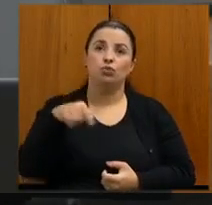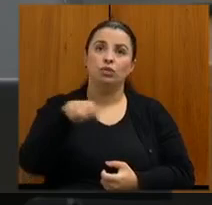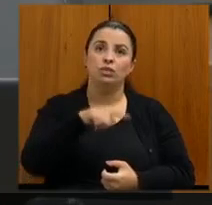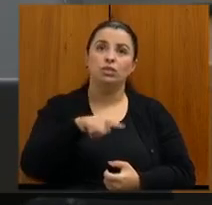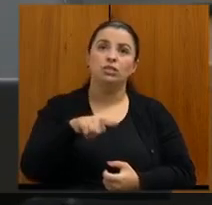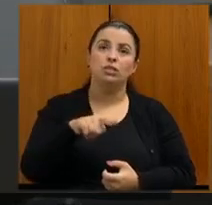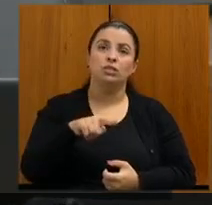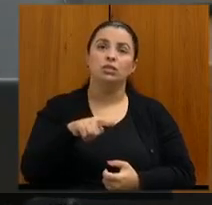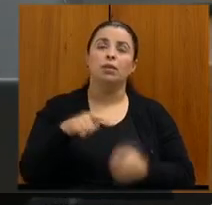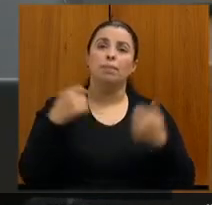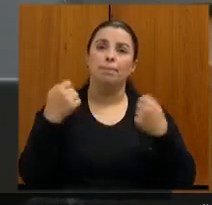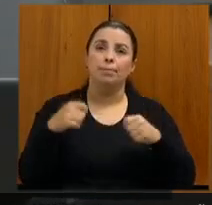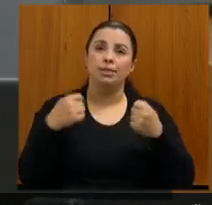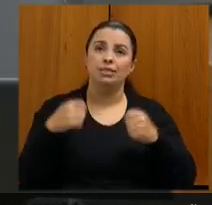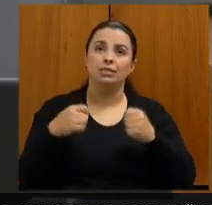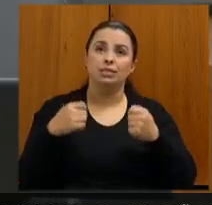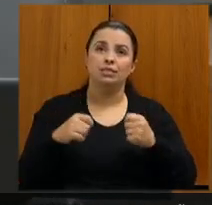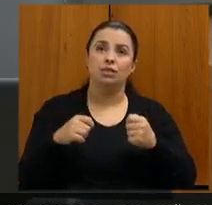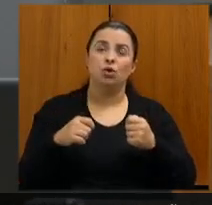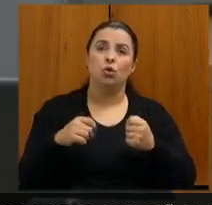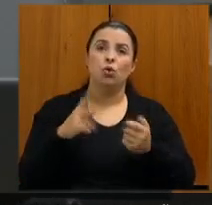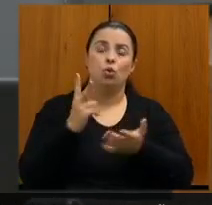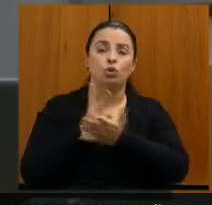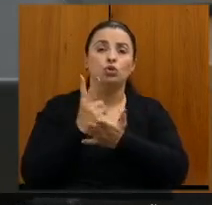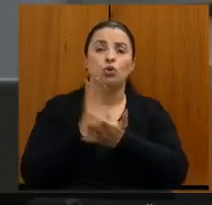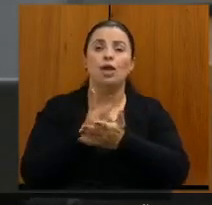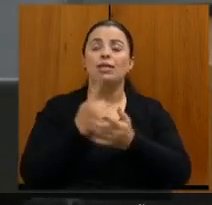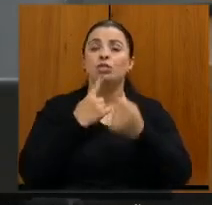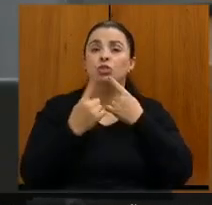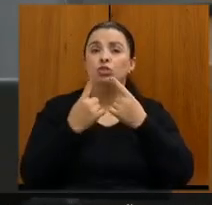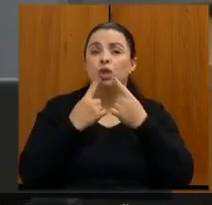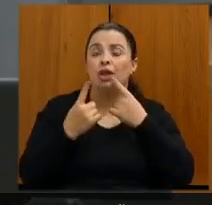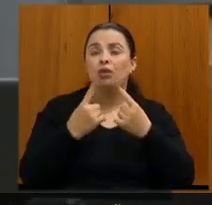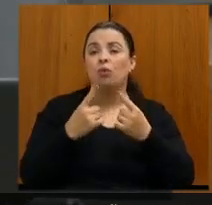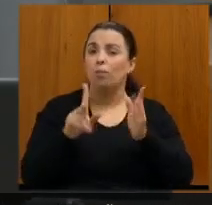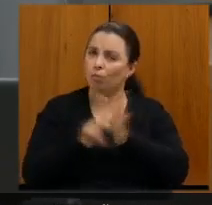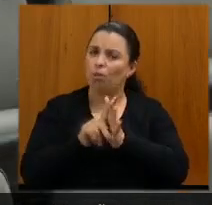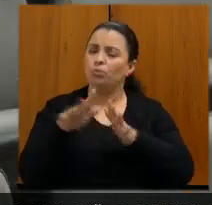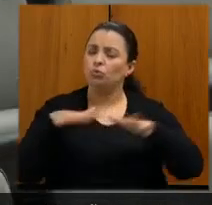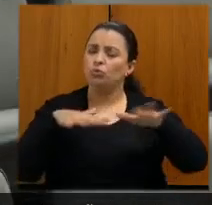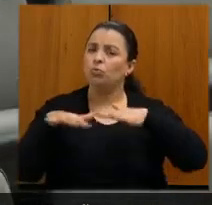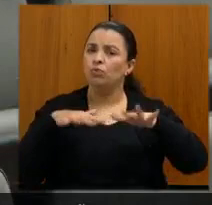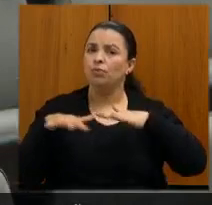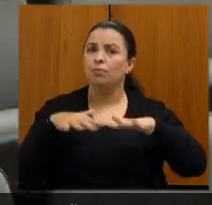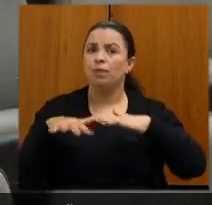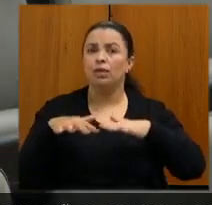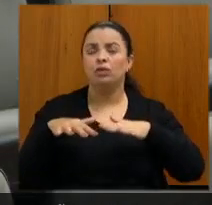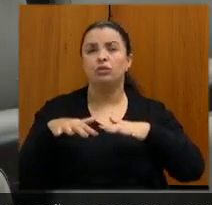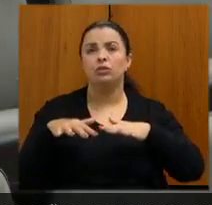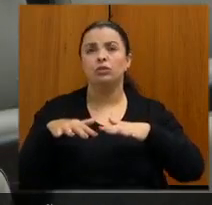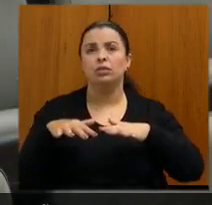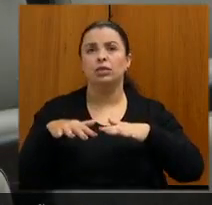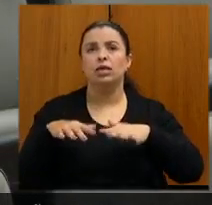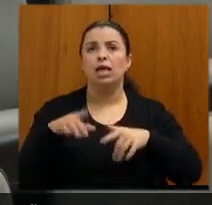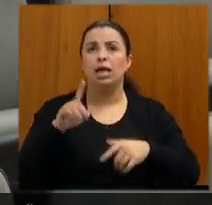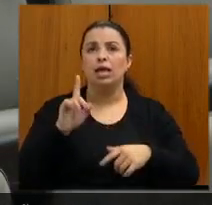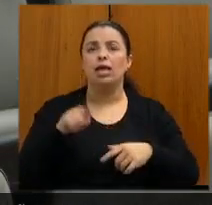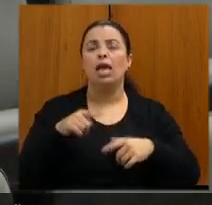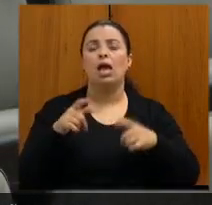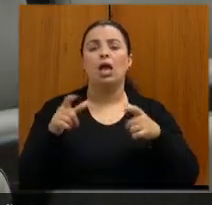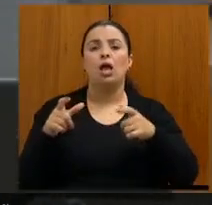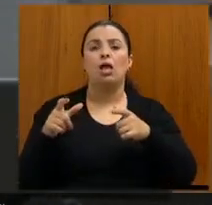estarem sempre nessa nesse diálogo com os movimentos já E é porque é a